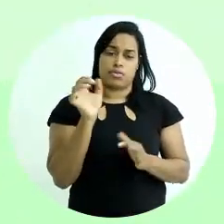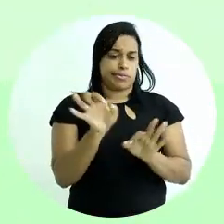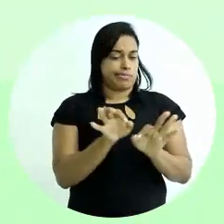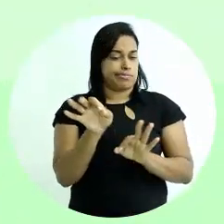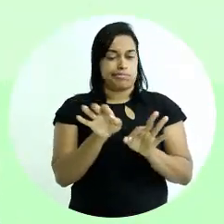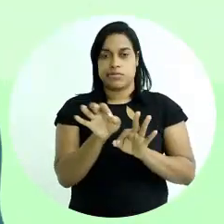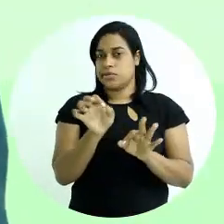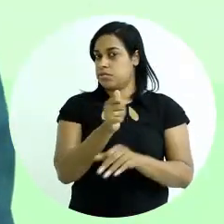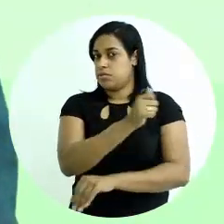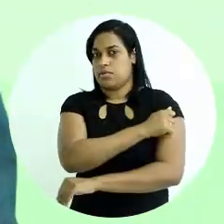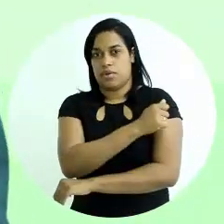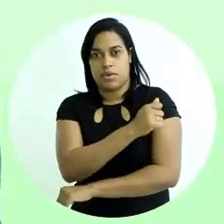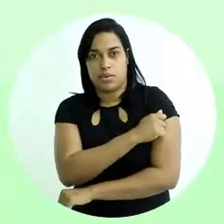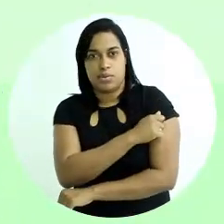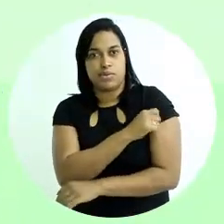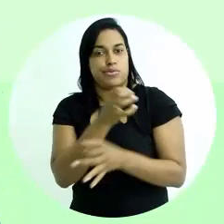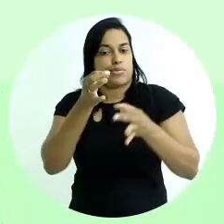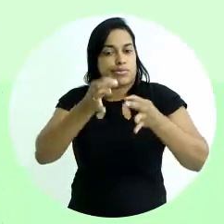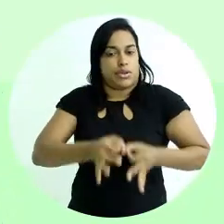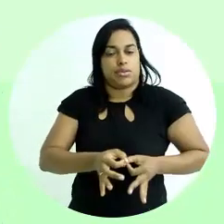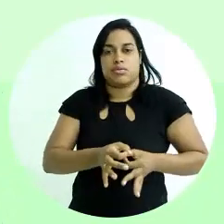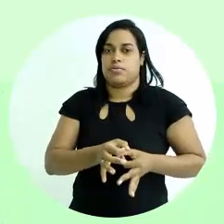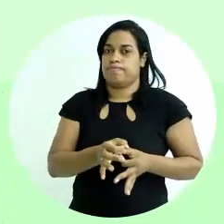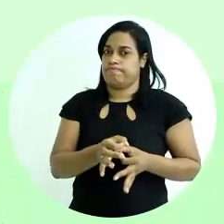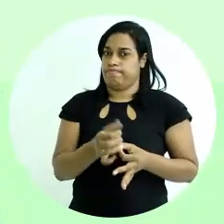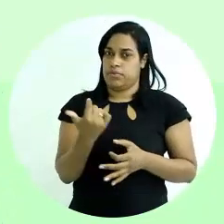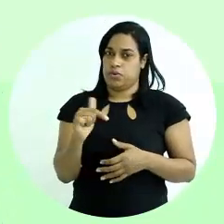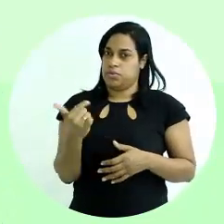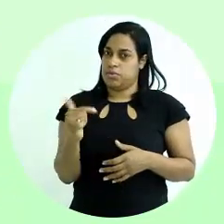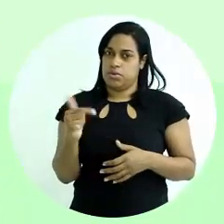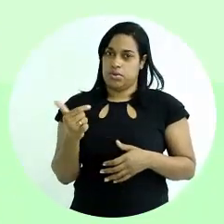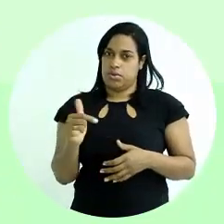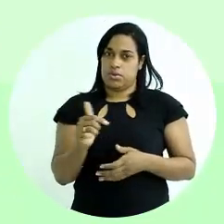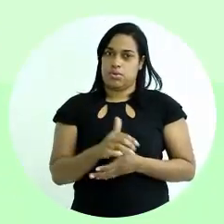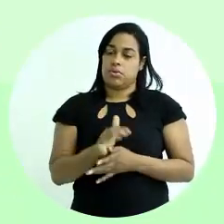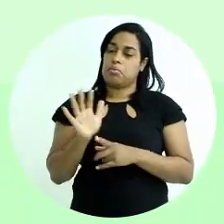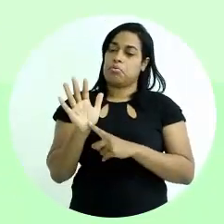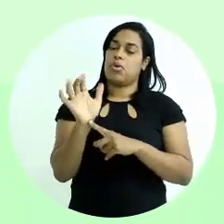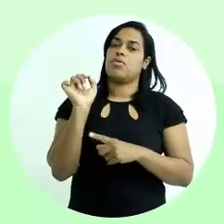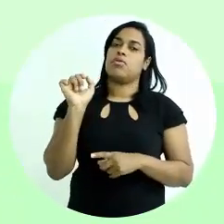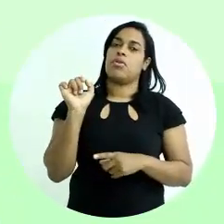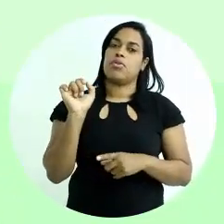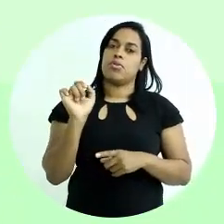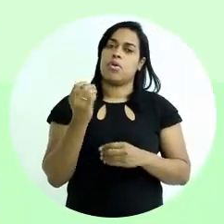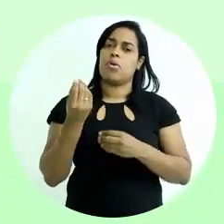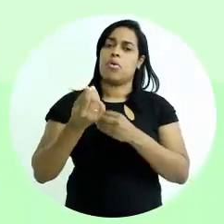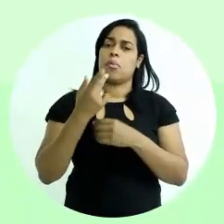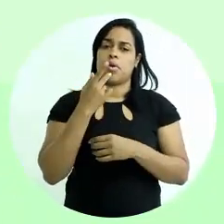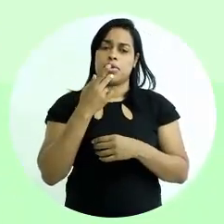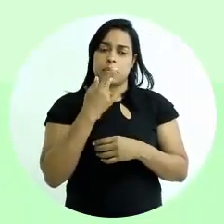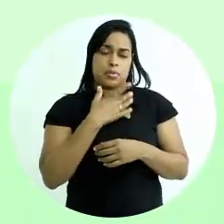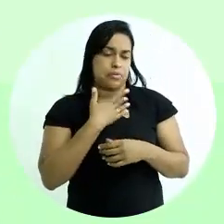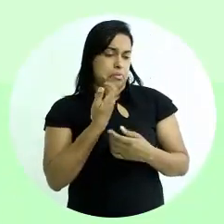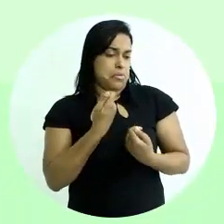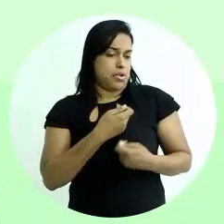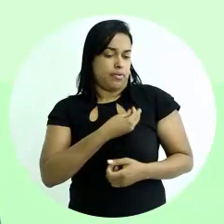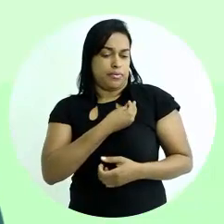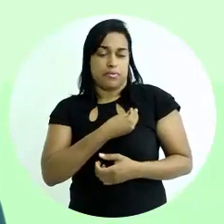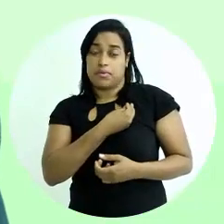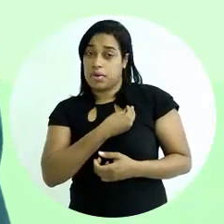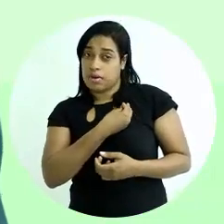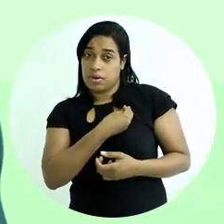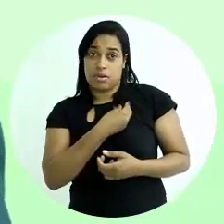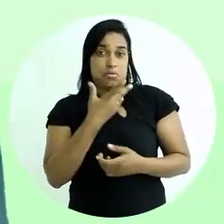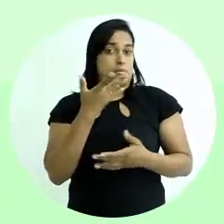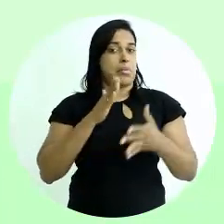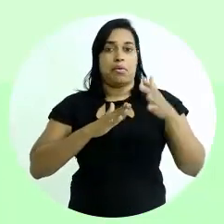não preparavam eles adequadamente mostrava mais como eles tinham que viver